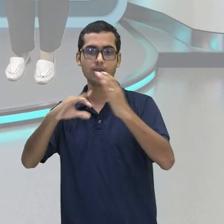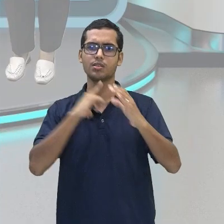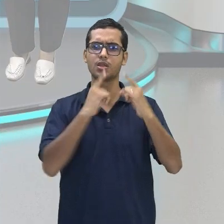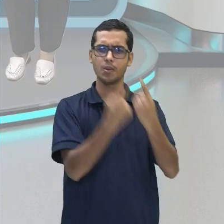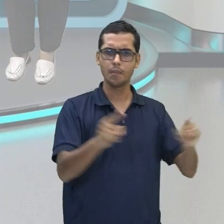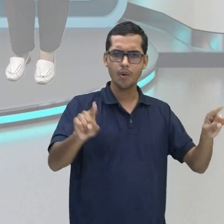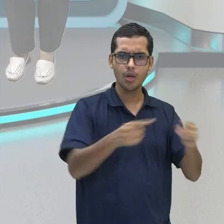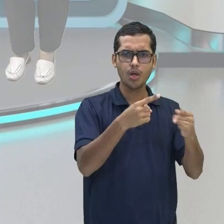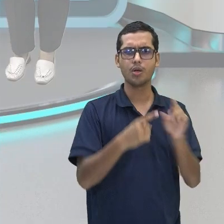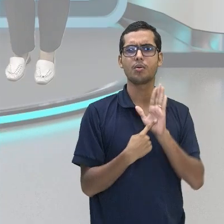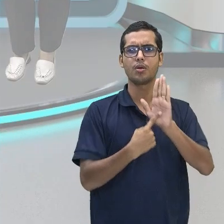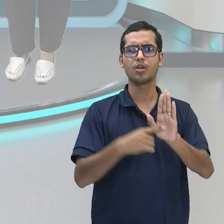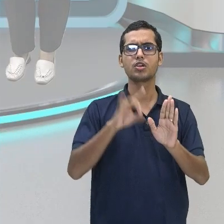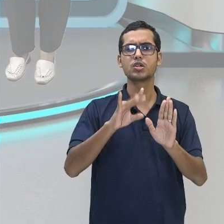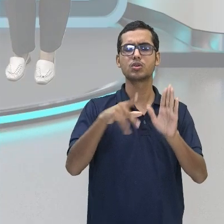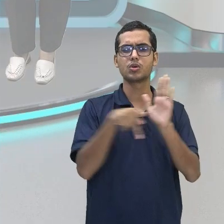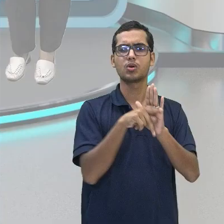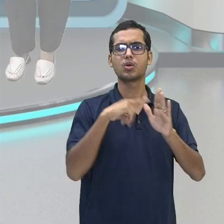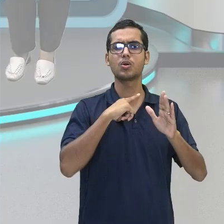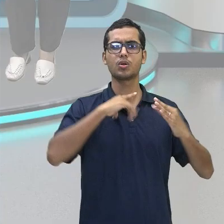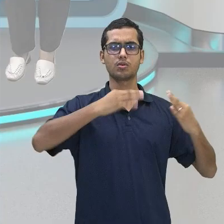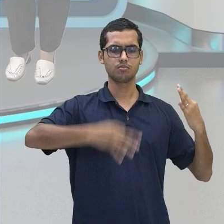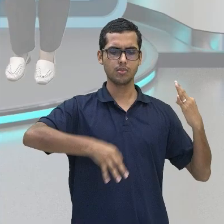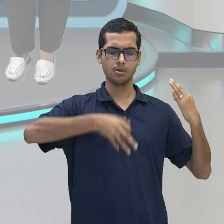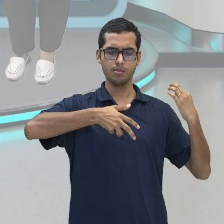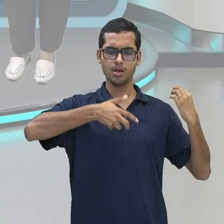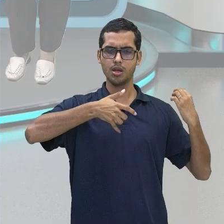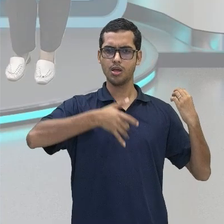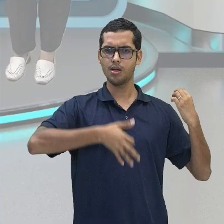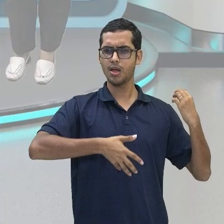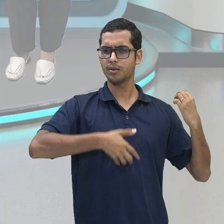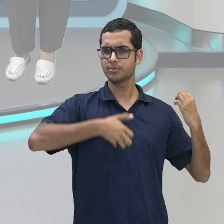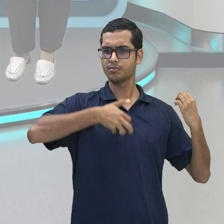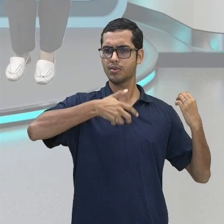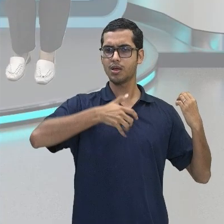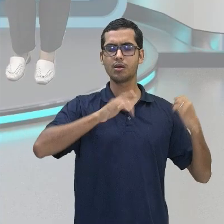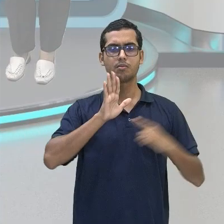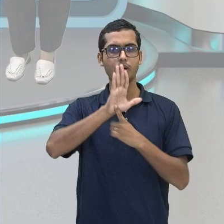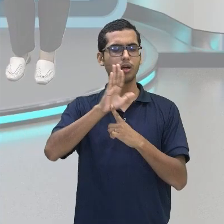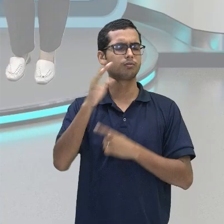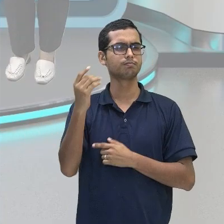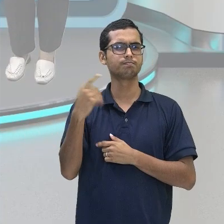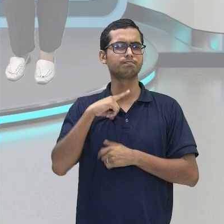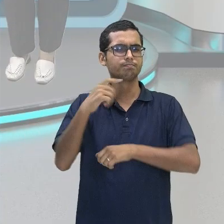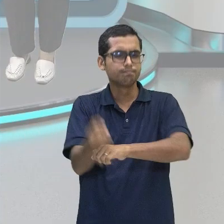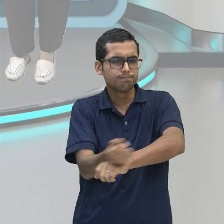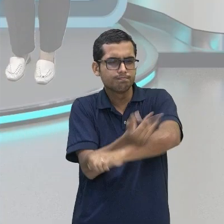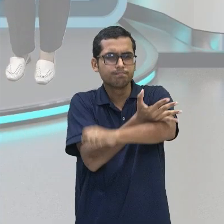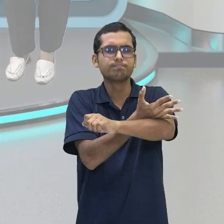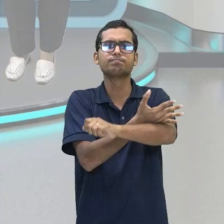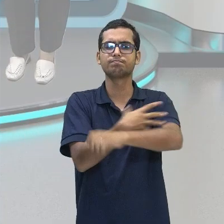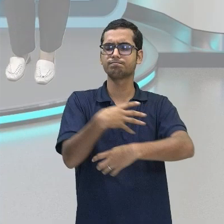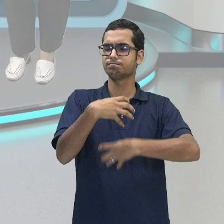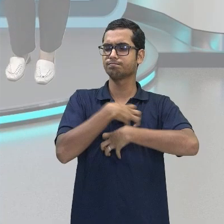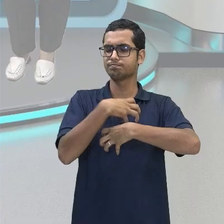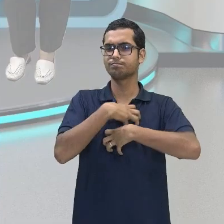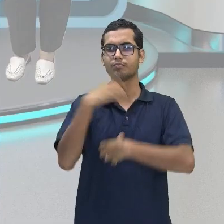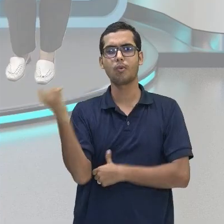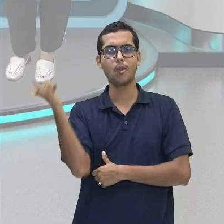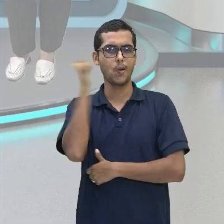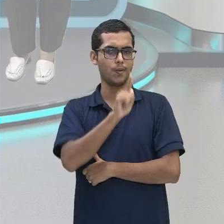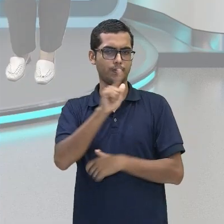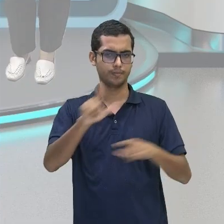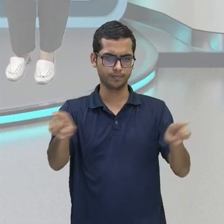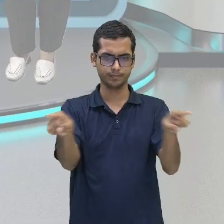são apenas instrumentais e elas nos transmitem emoções, nos fazem vivenciar emoções.